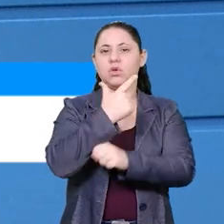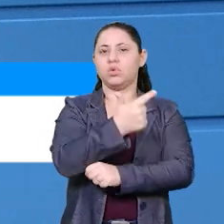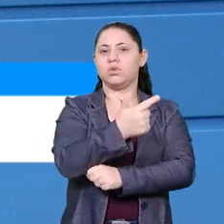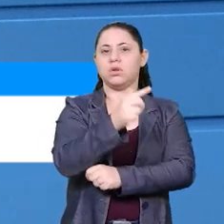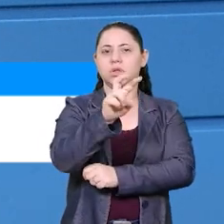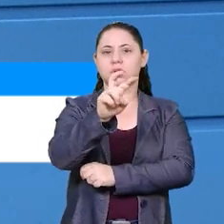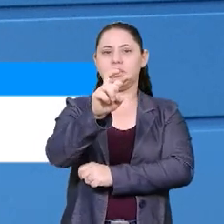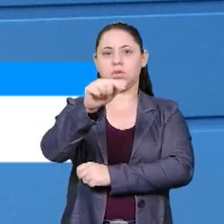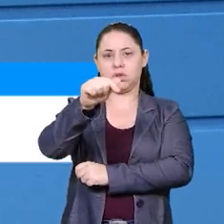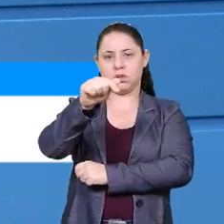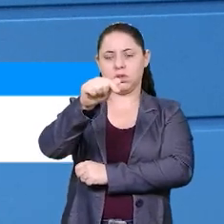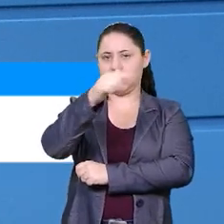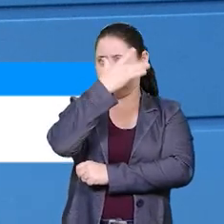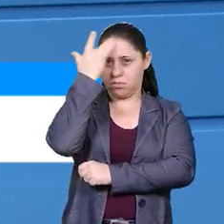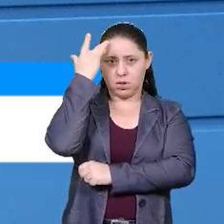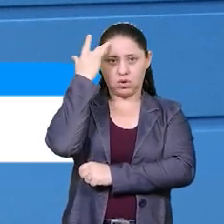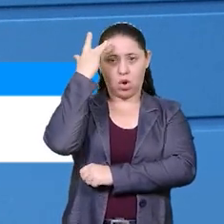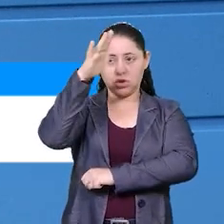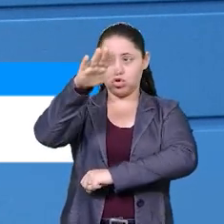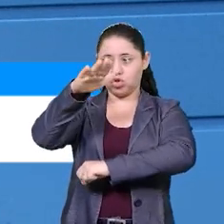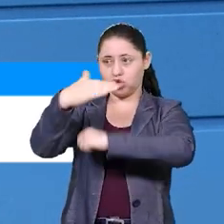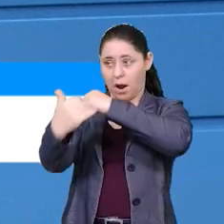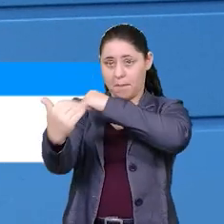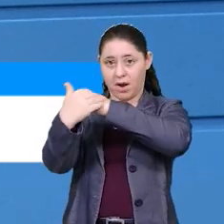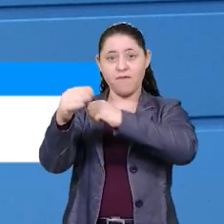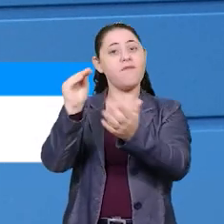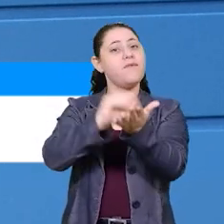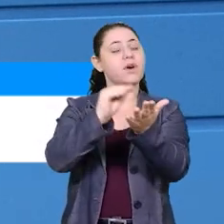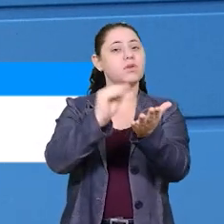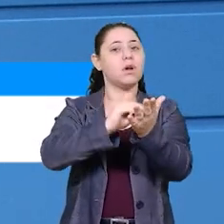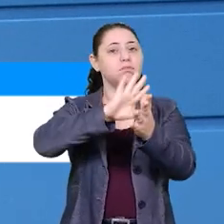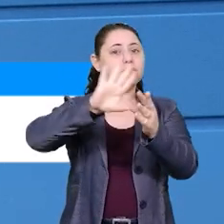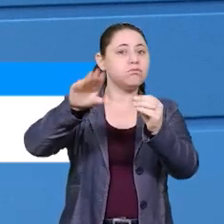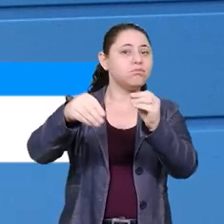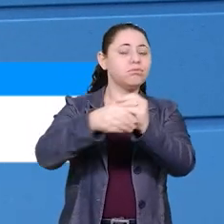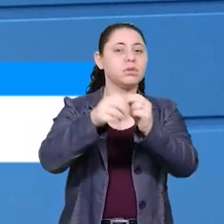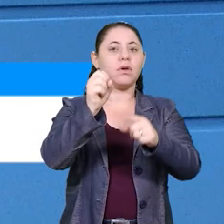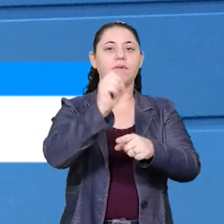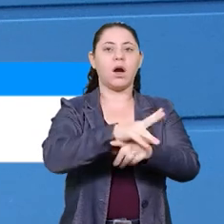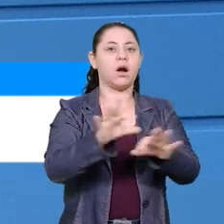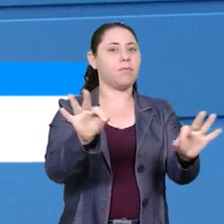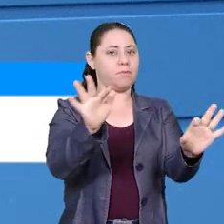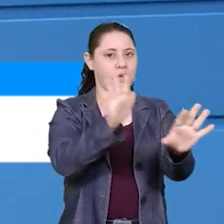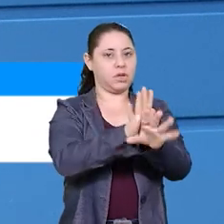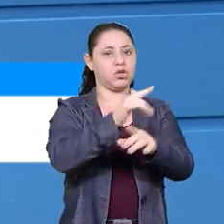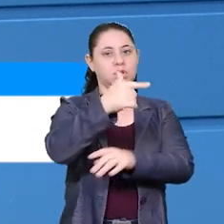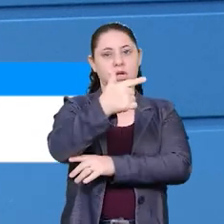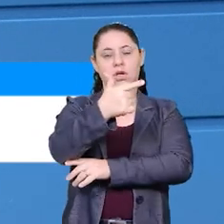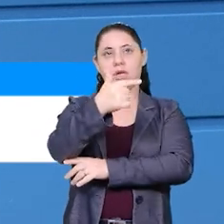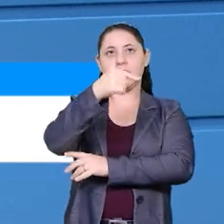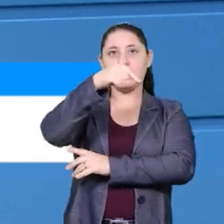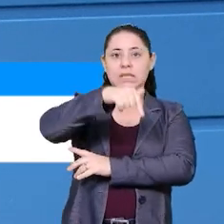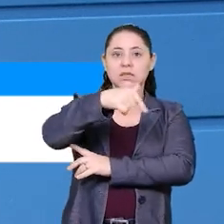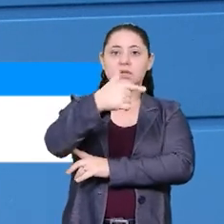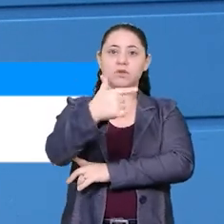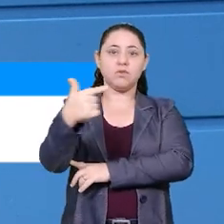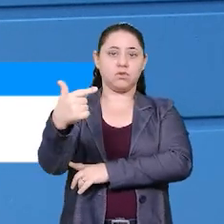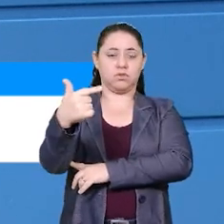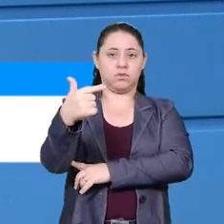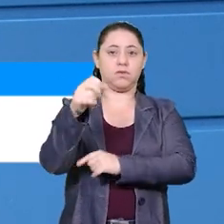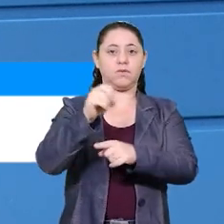realizado tem ainda 257 pessoas para serem chamadas para comple o número de